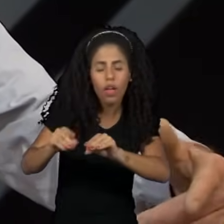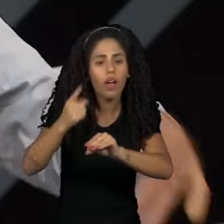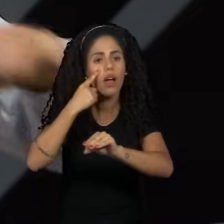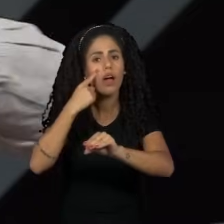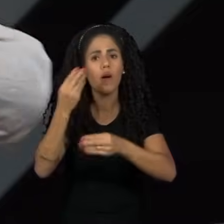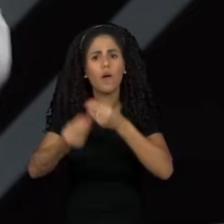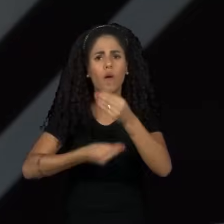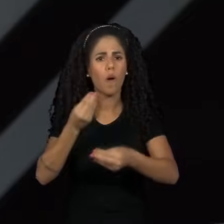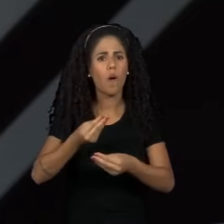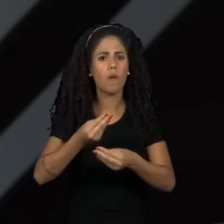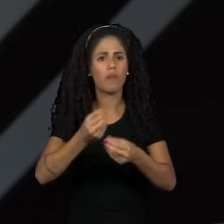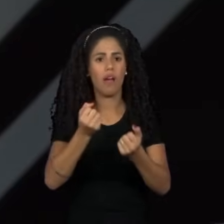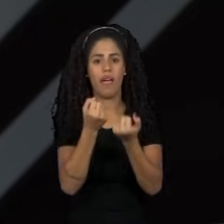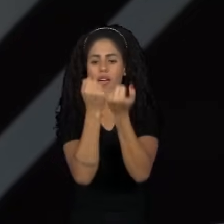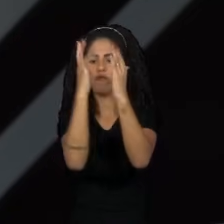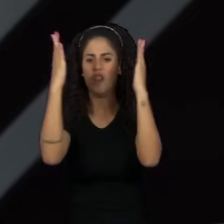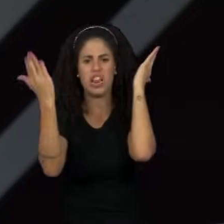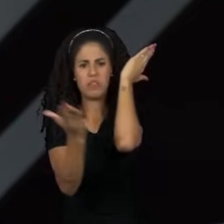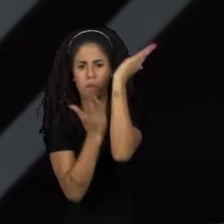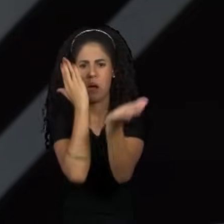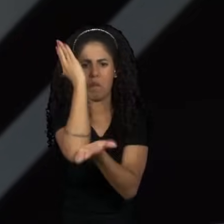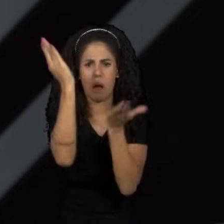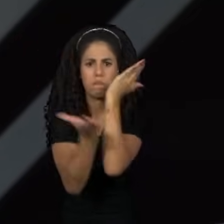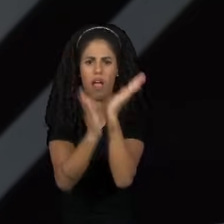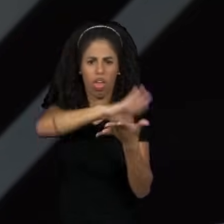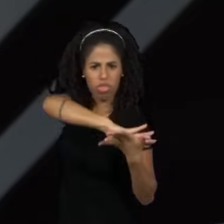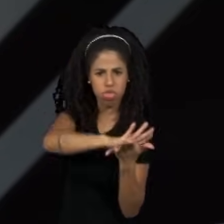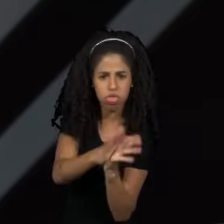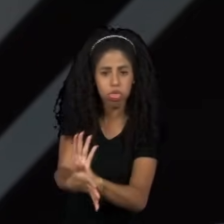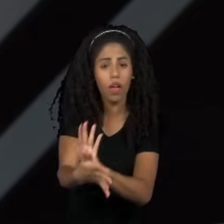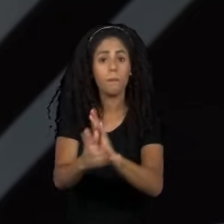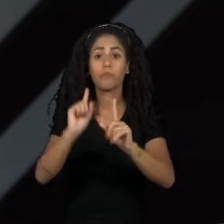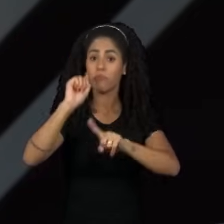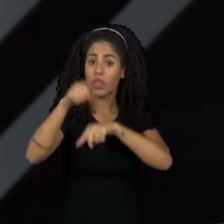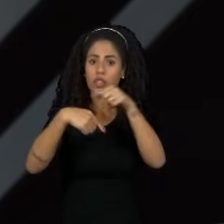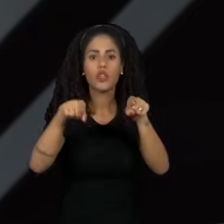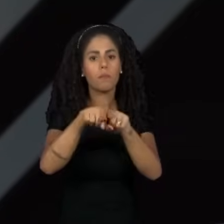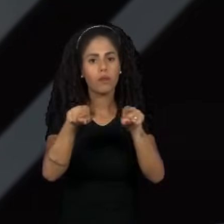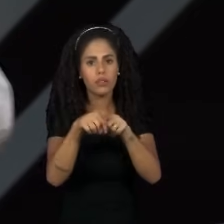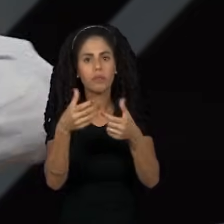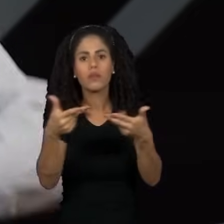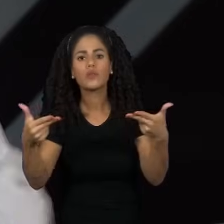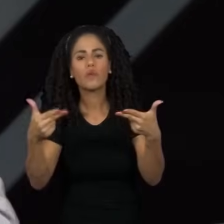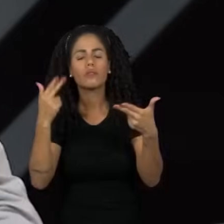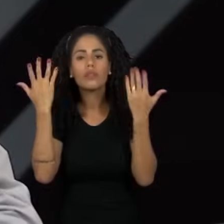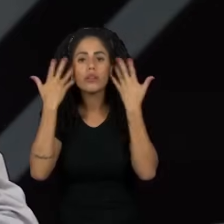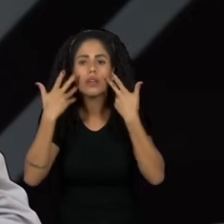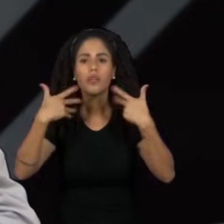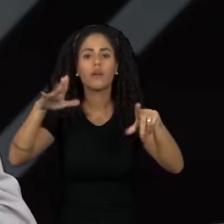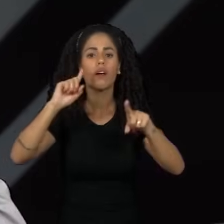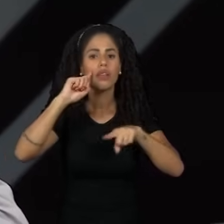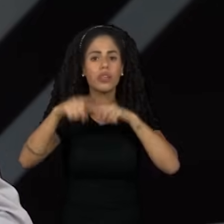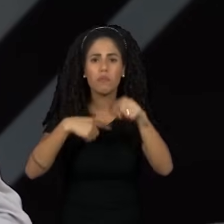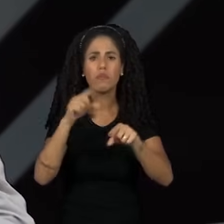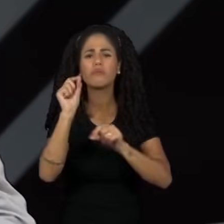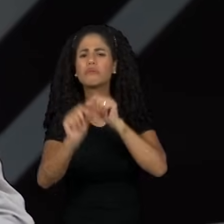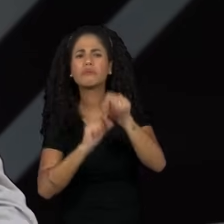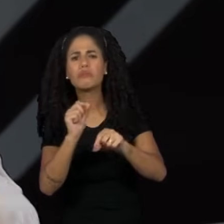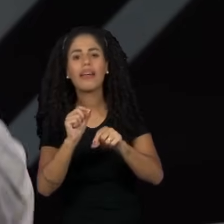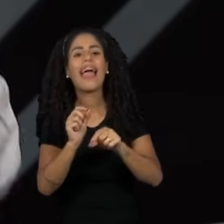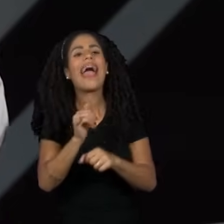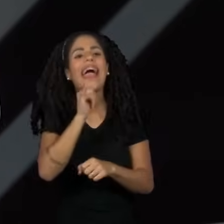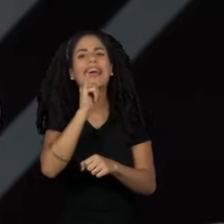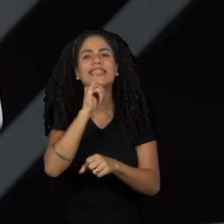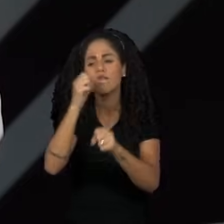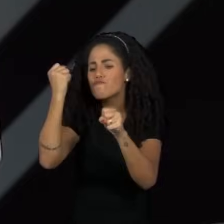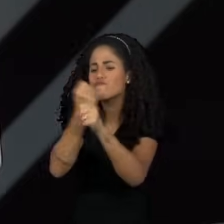viver, primeiro afasta a floresta, afasta o ecossistema natural e depois se impõe aquele, e se